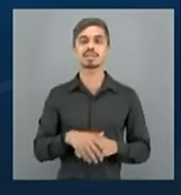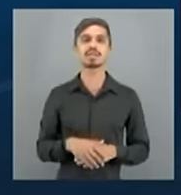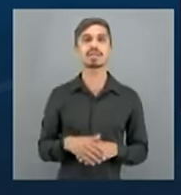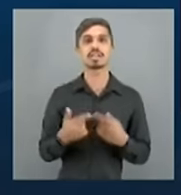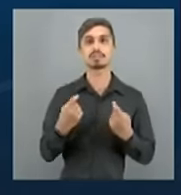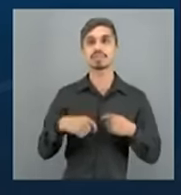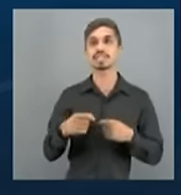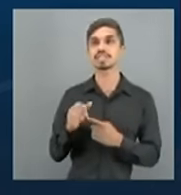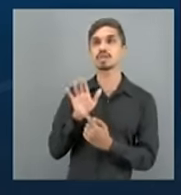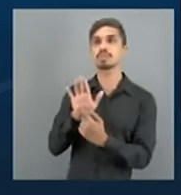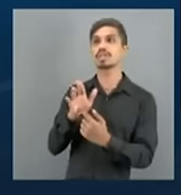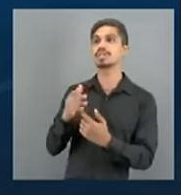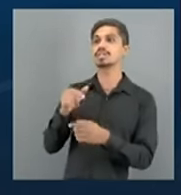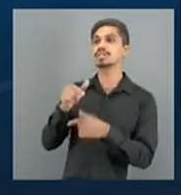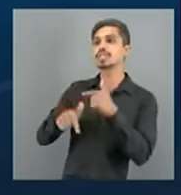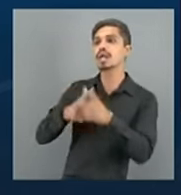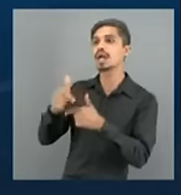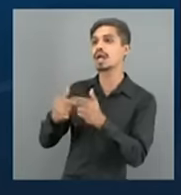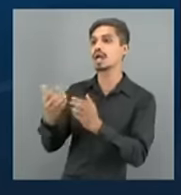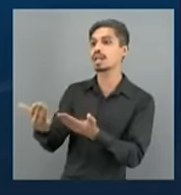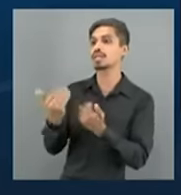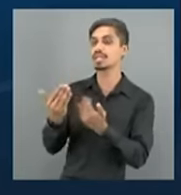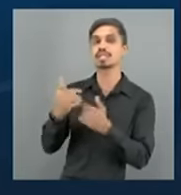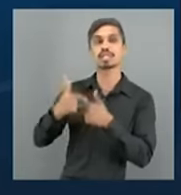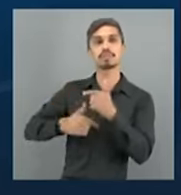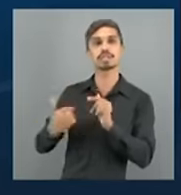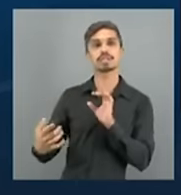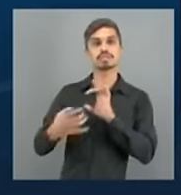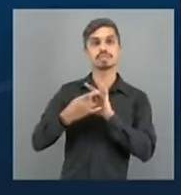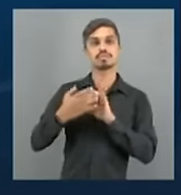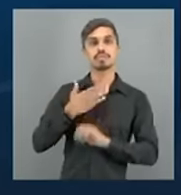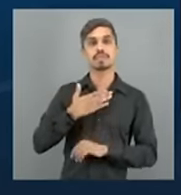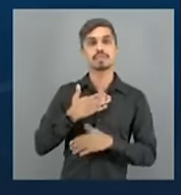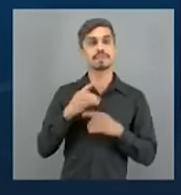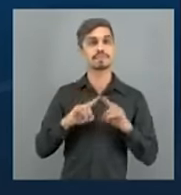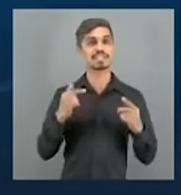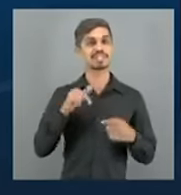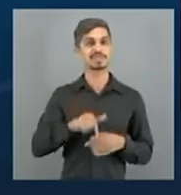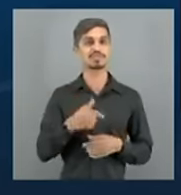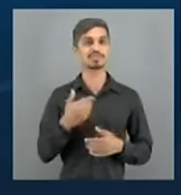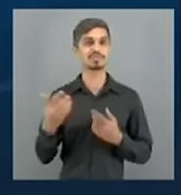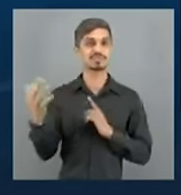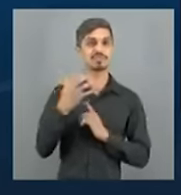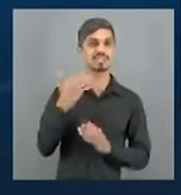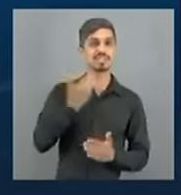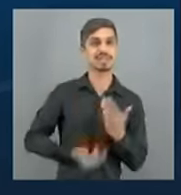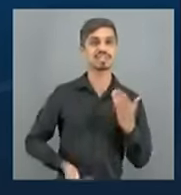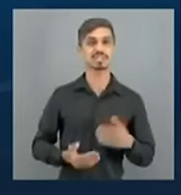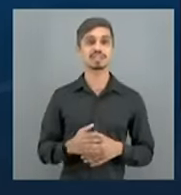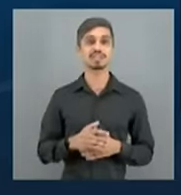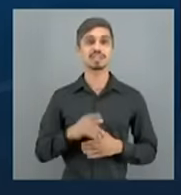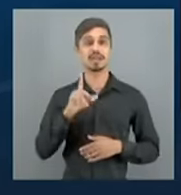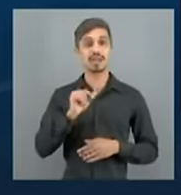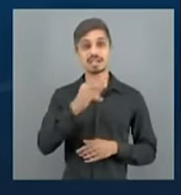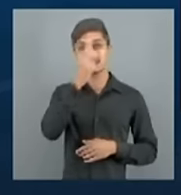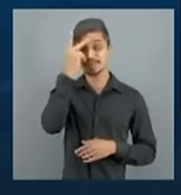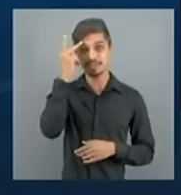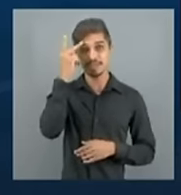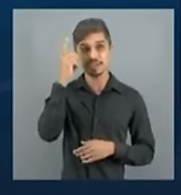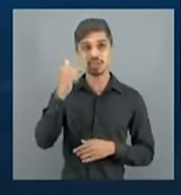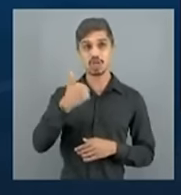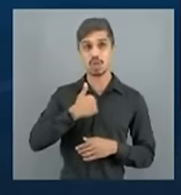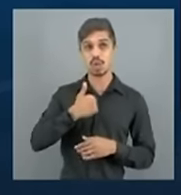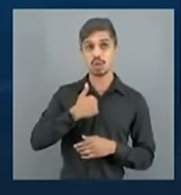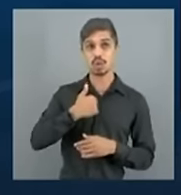as pessoas para mim, por trás de mim. E foi, com todo respeito, isso que me fez cair, tá? Foi as pessoas que a gente